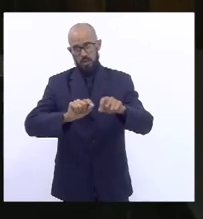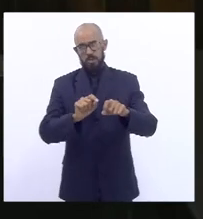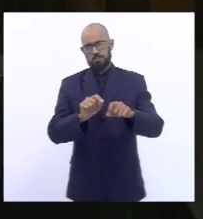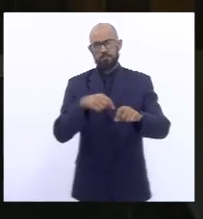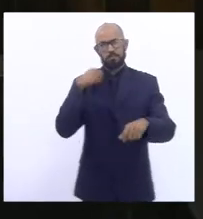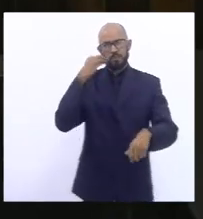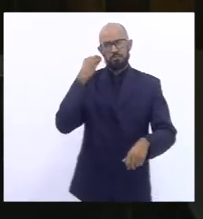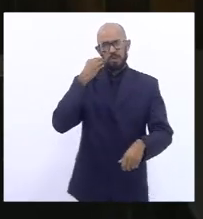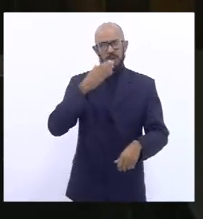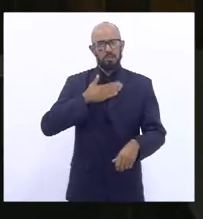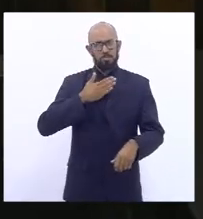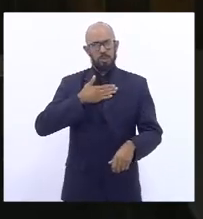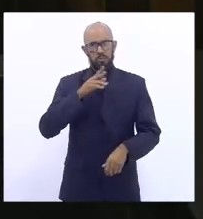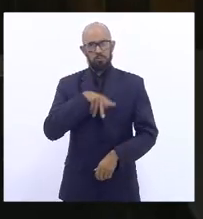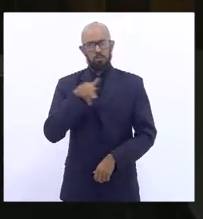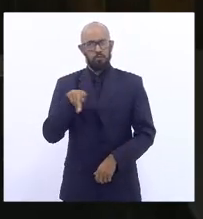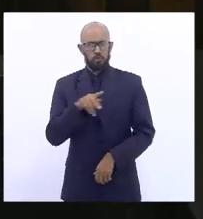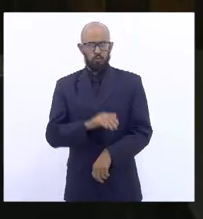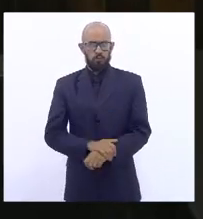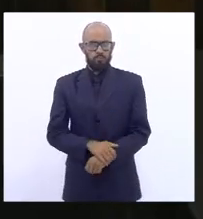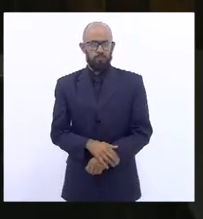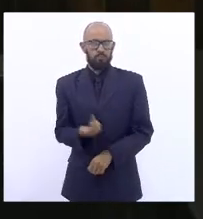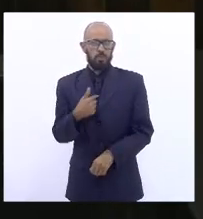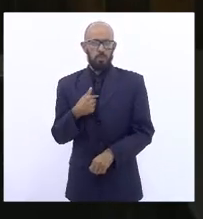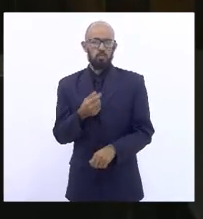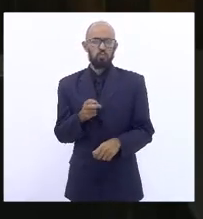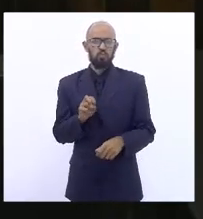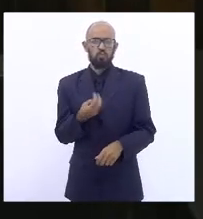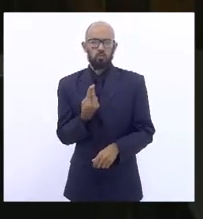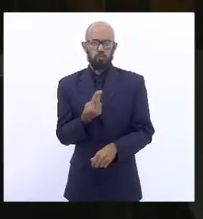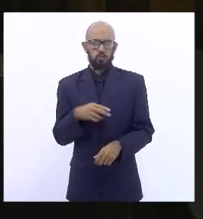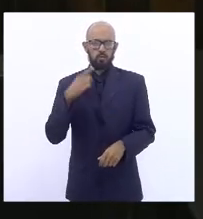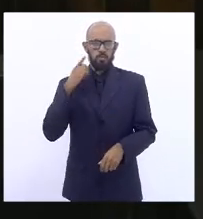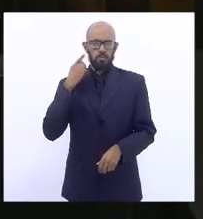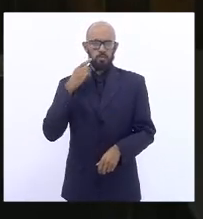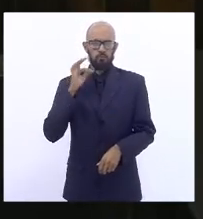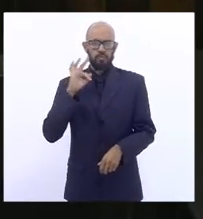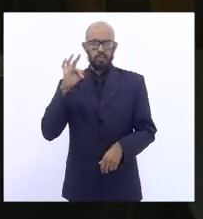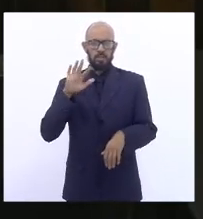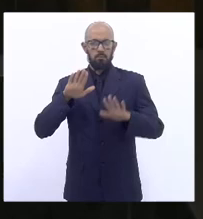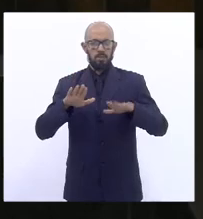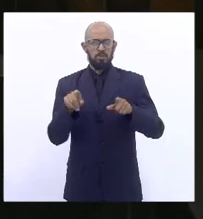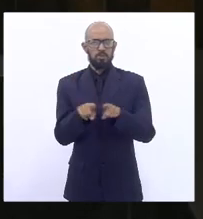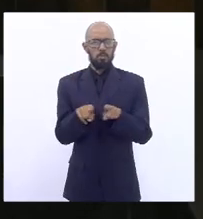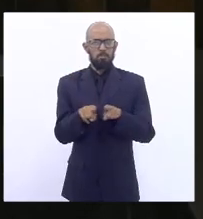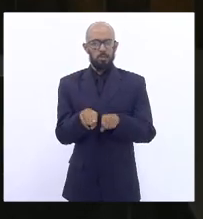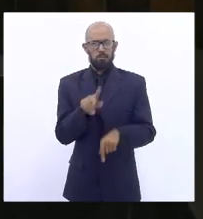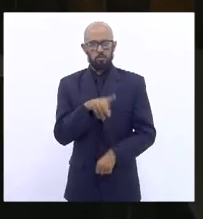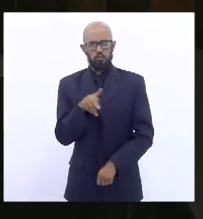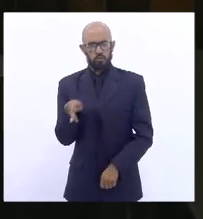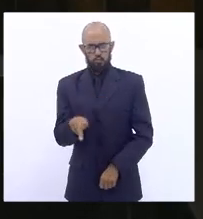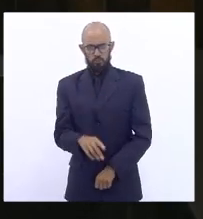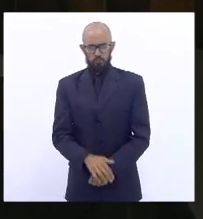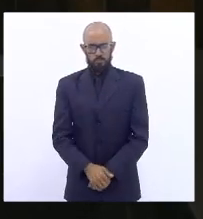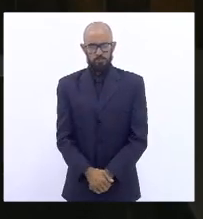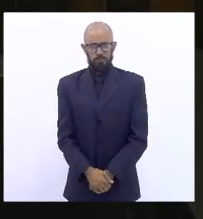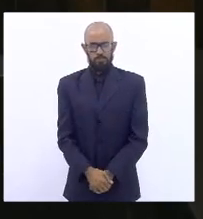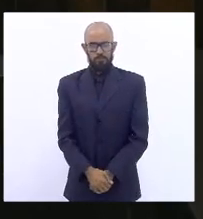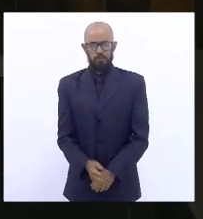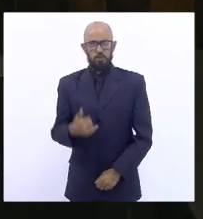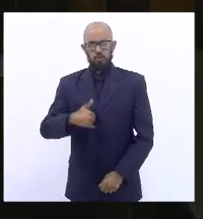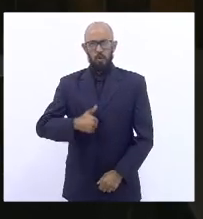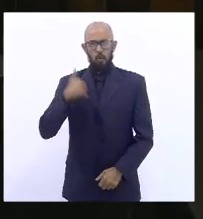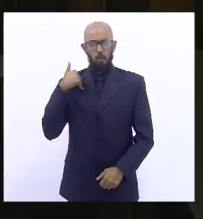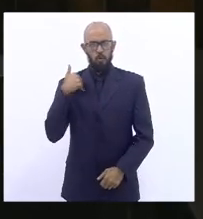tive como professor. Eu estou deputado federal, mas eu sou professor. E eu tenho muito orgulho de